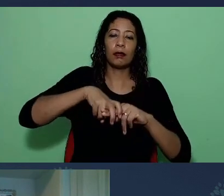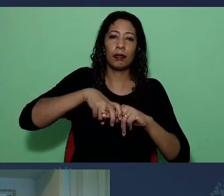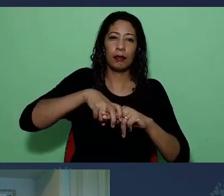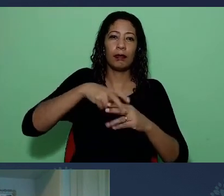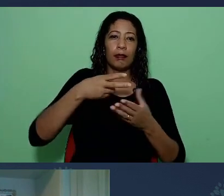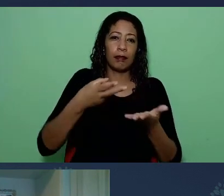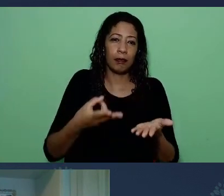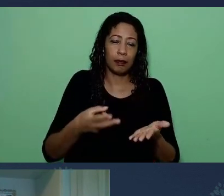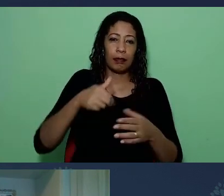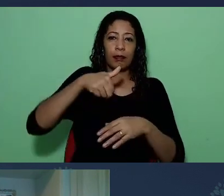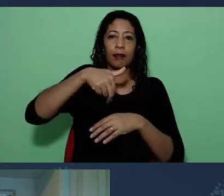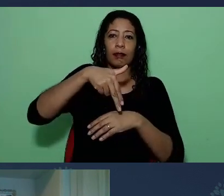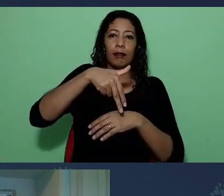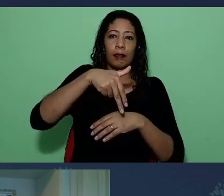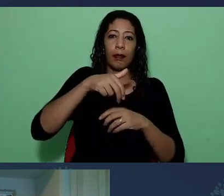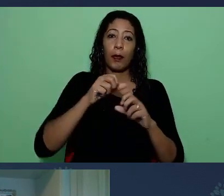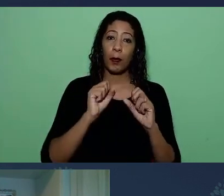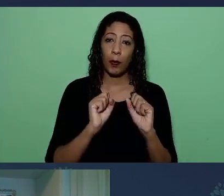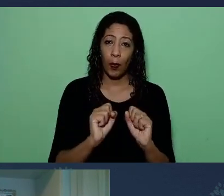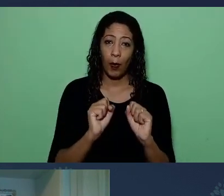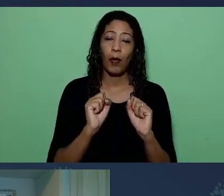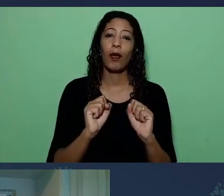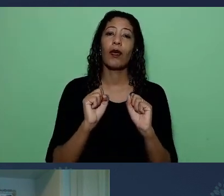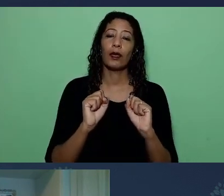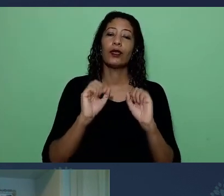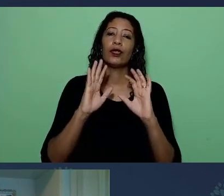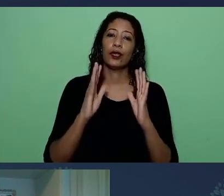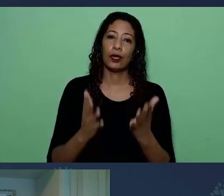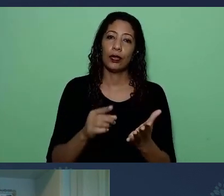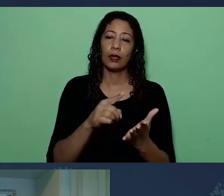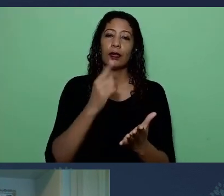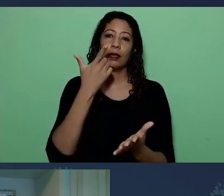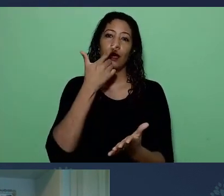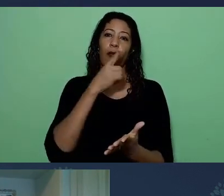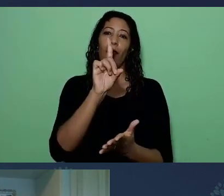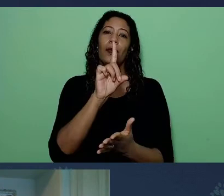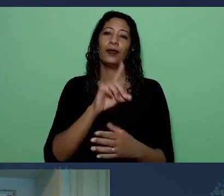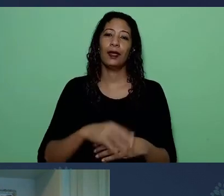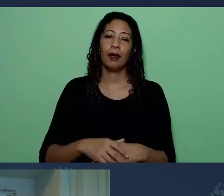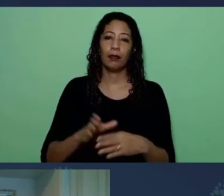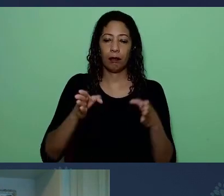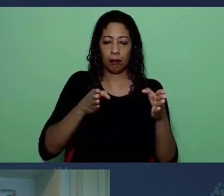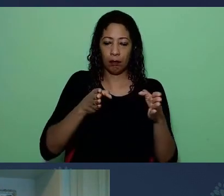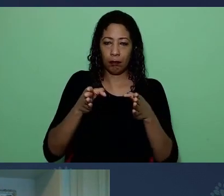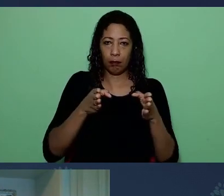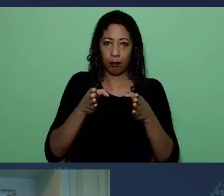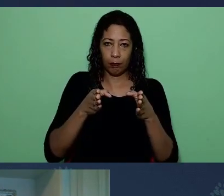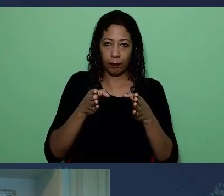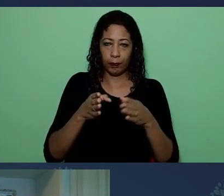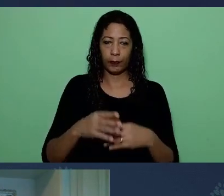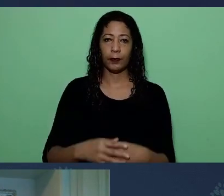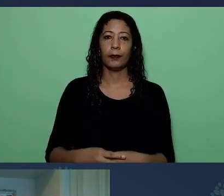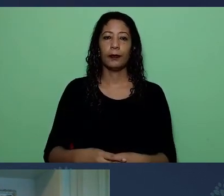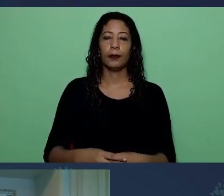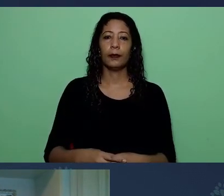gerais, porque ele já é possível a tolerância desse tipo de exercício já no momento intra-hospitalar.